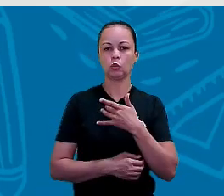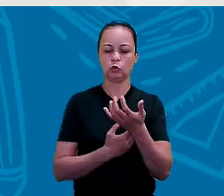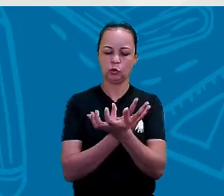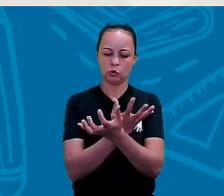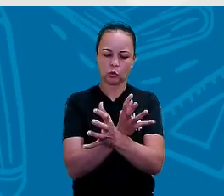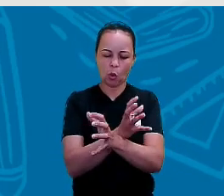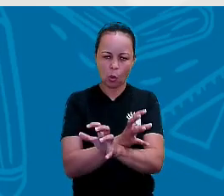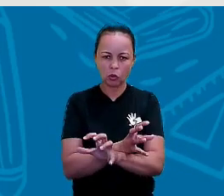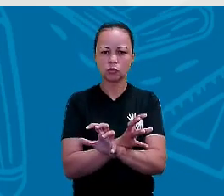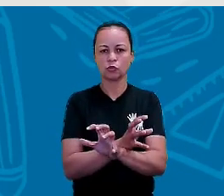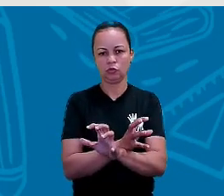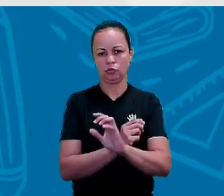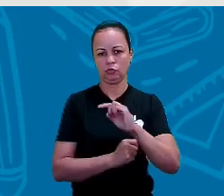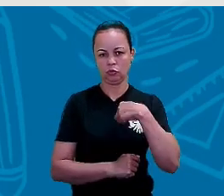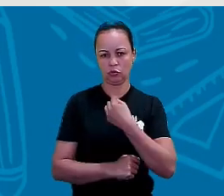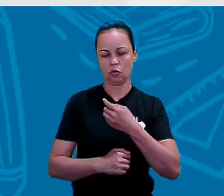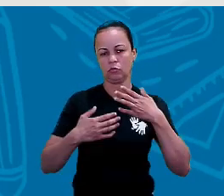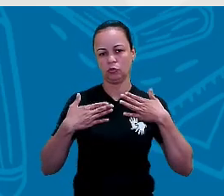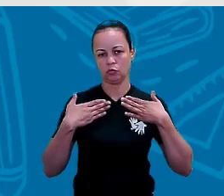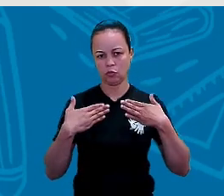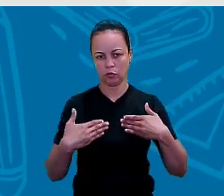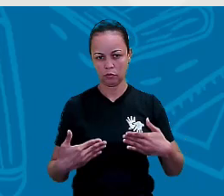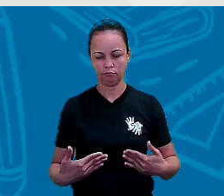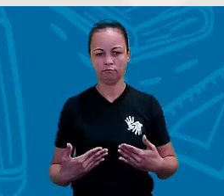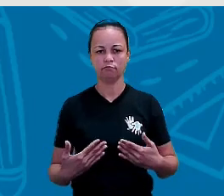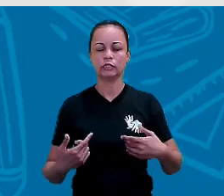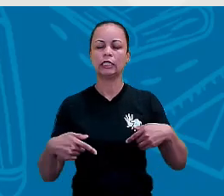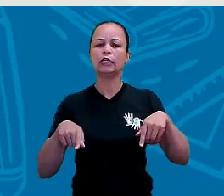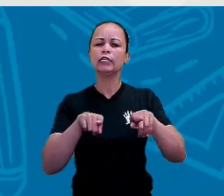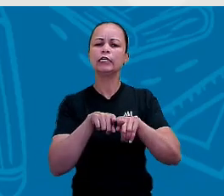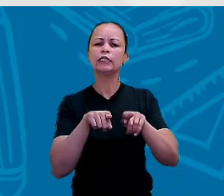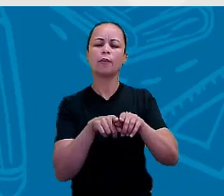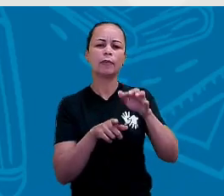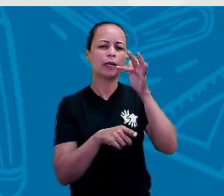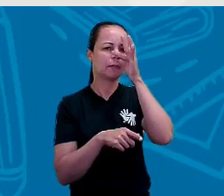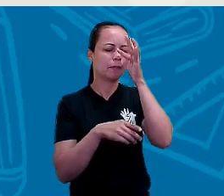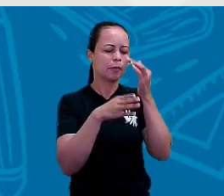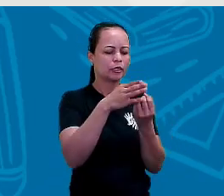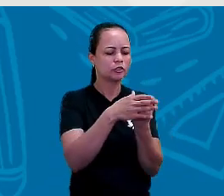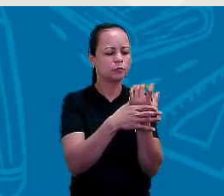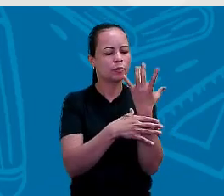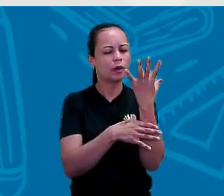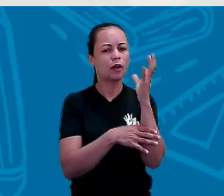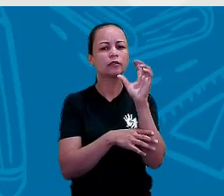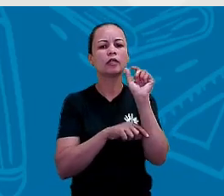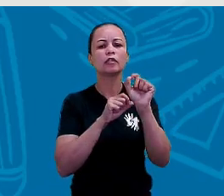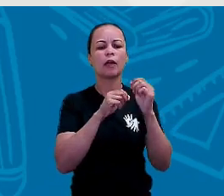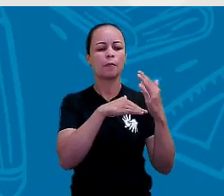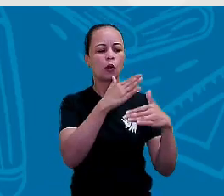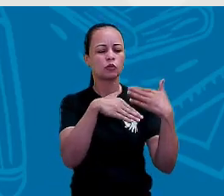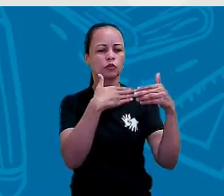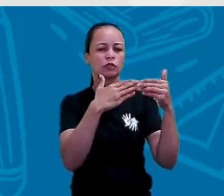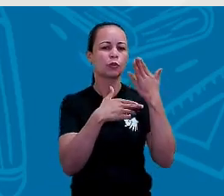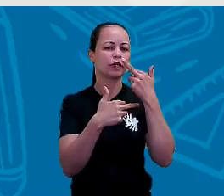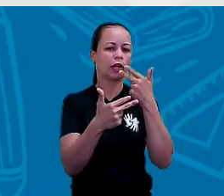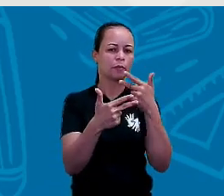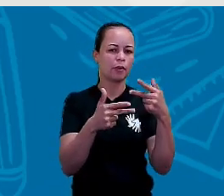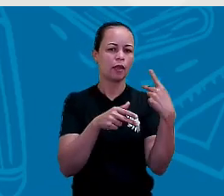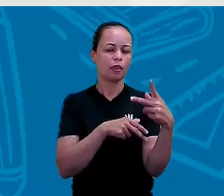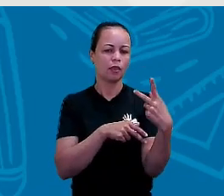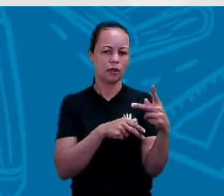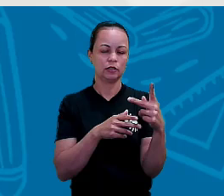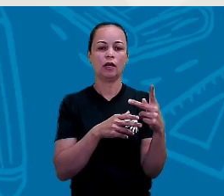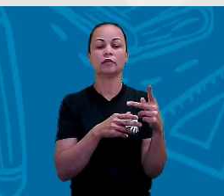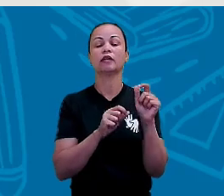dos ossos do nosso corpo, né? E para as plantas, dentro do processo de produção do alimento das plantas, através